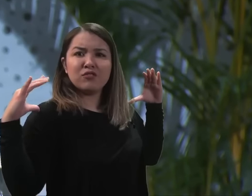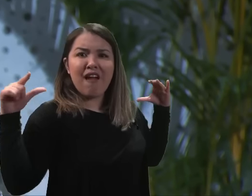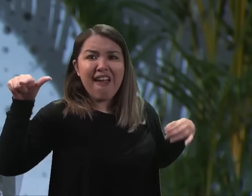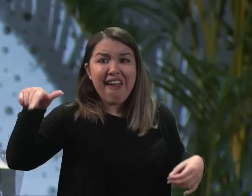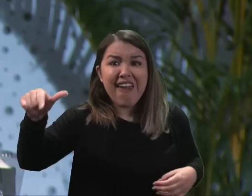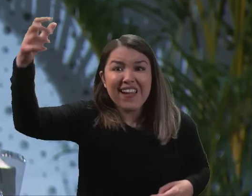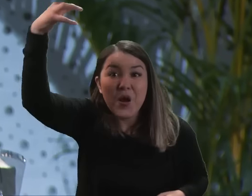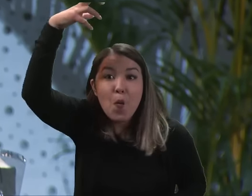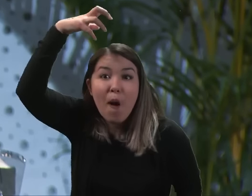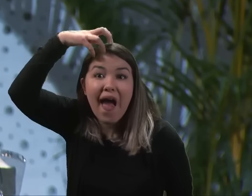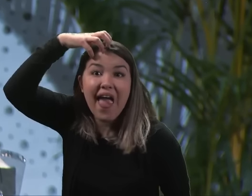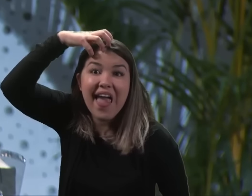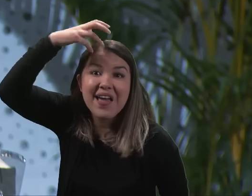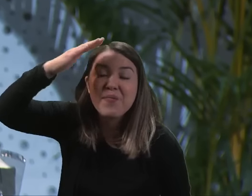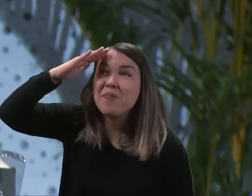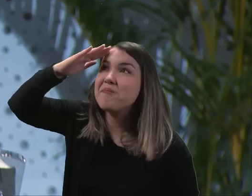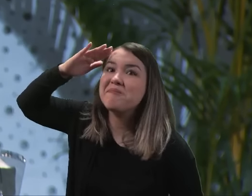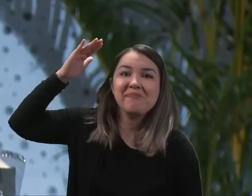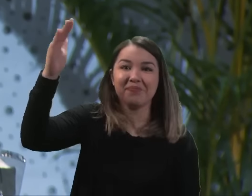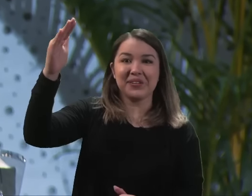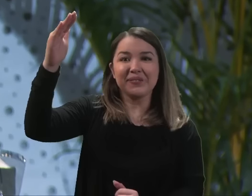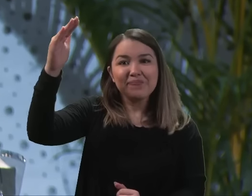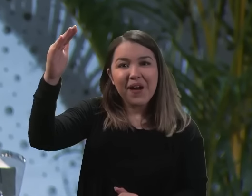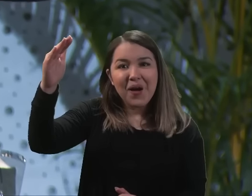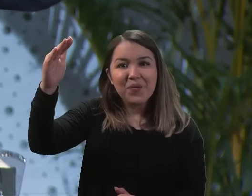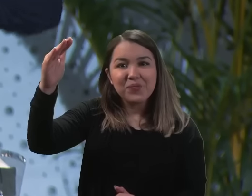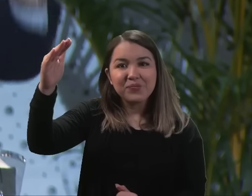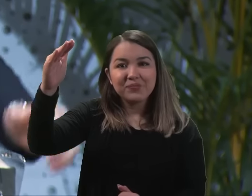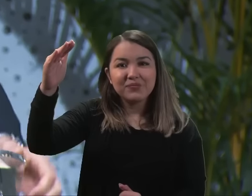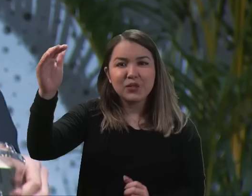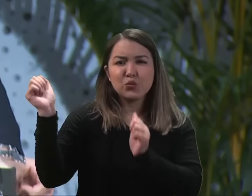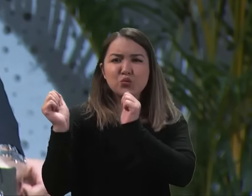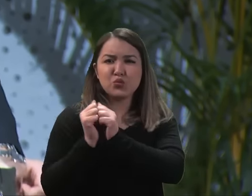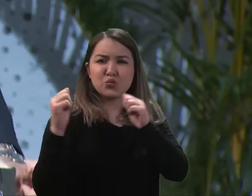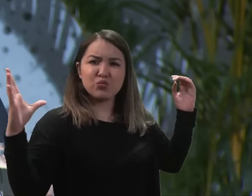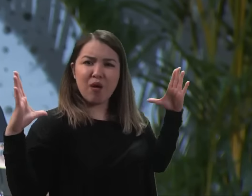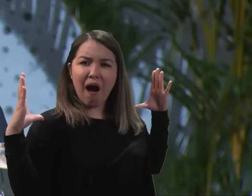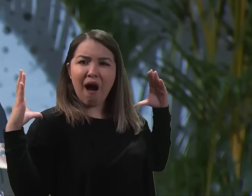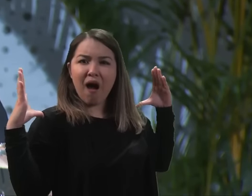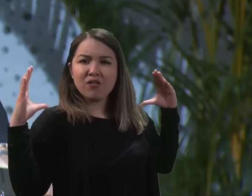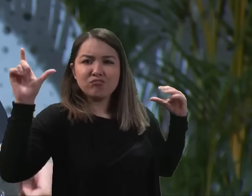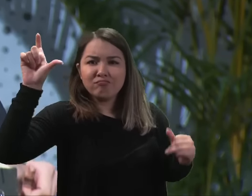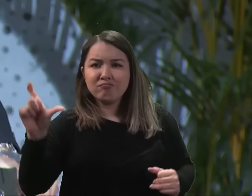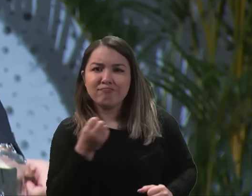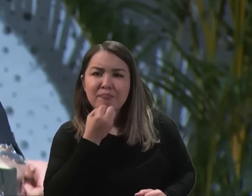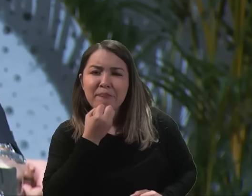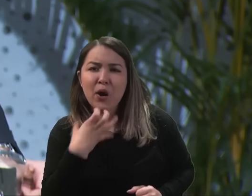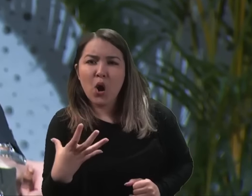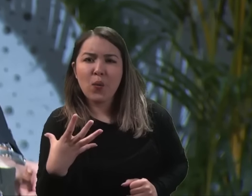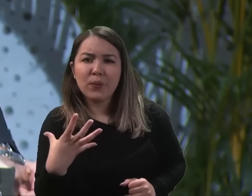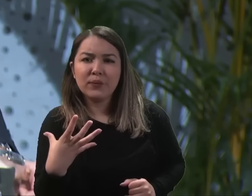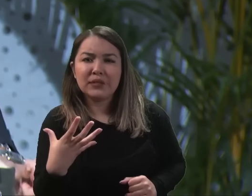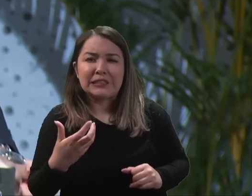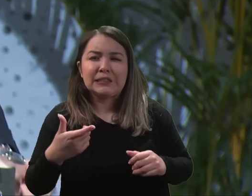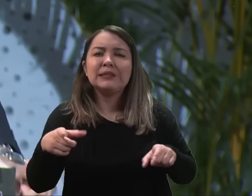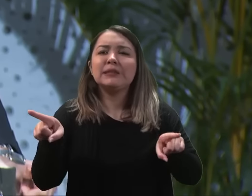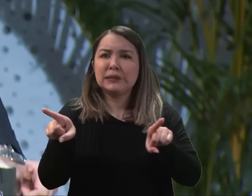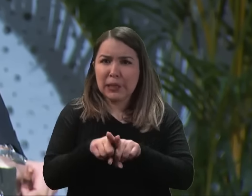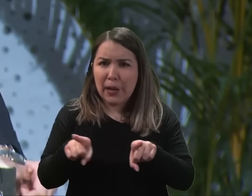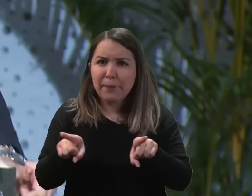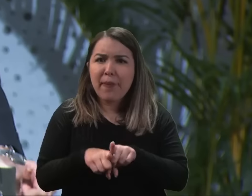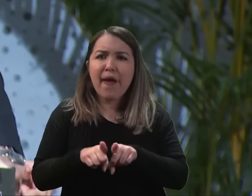anjos dos céus, juntamente com todos os seus anjos, estamos lutando